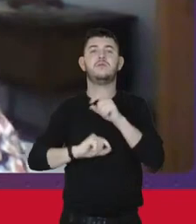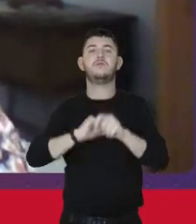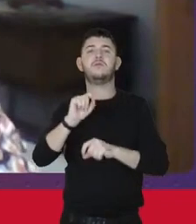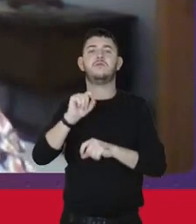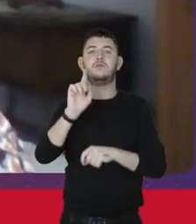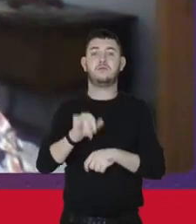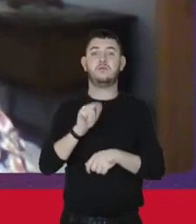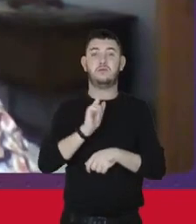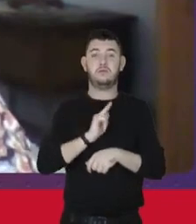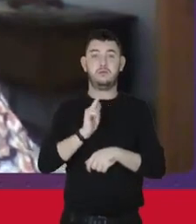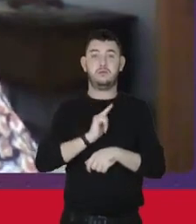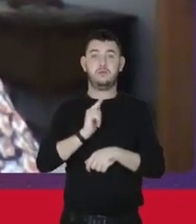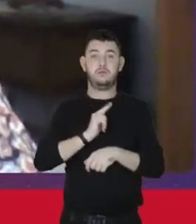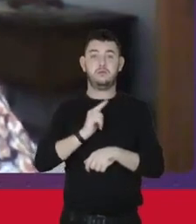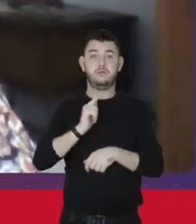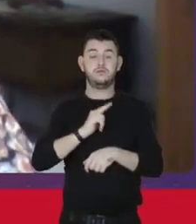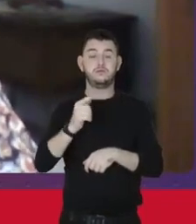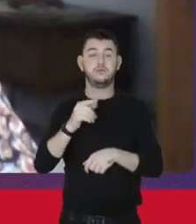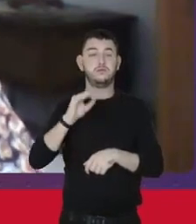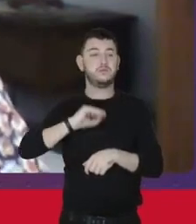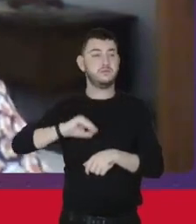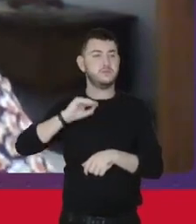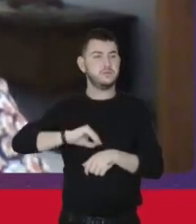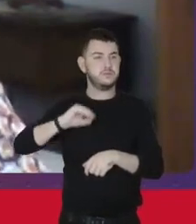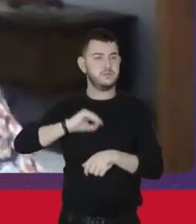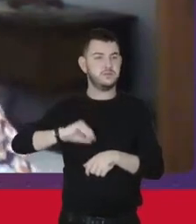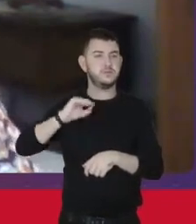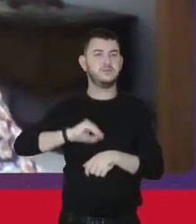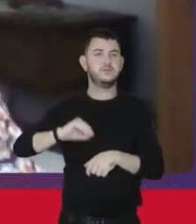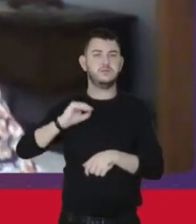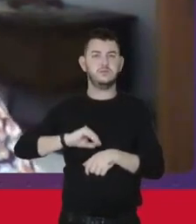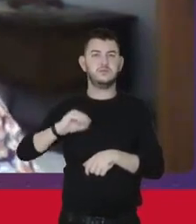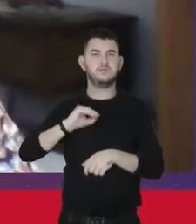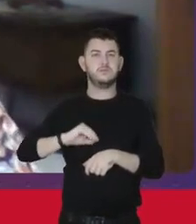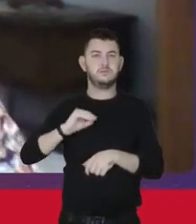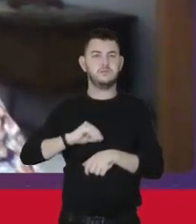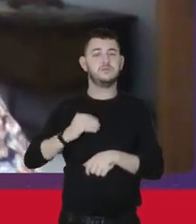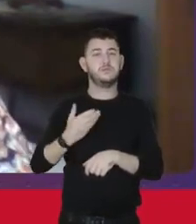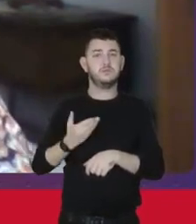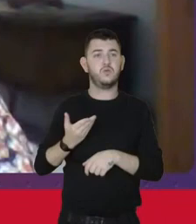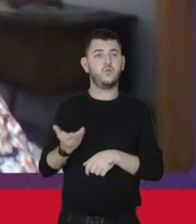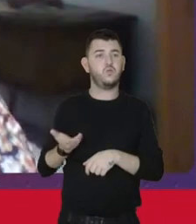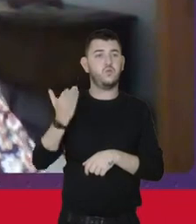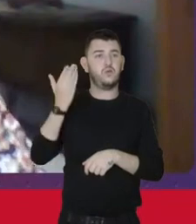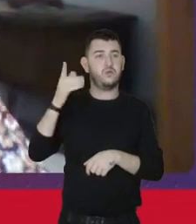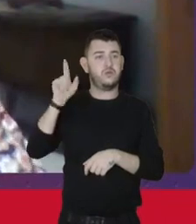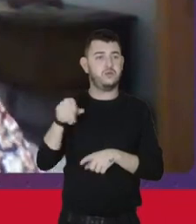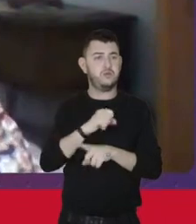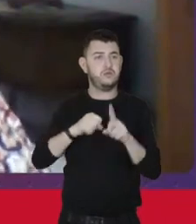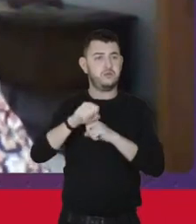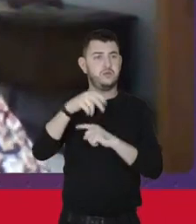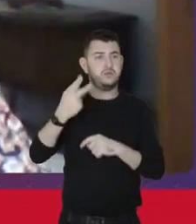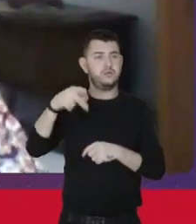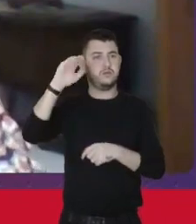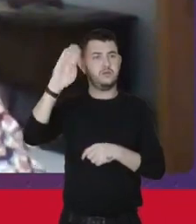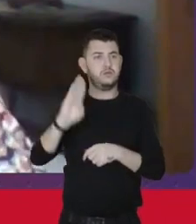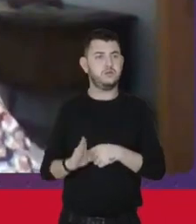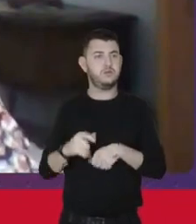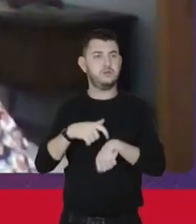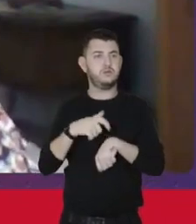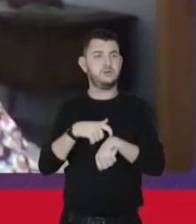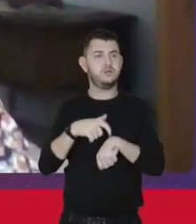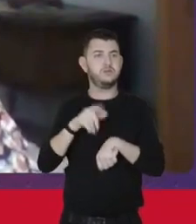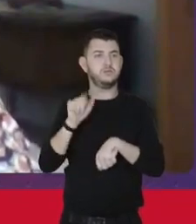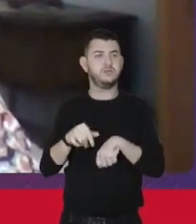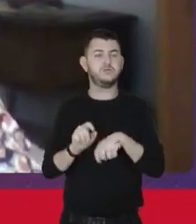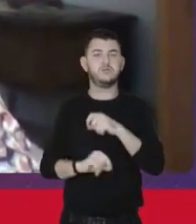uma concentração de renda muito alta, muito elevada, que é o caso da sociedade brasileira, no período da sua constituição,